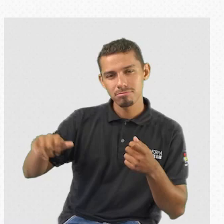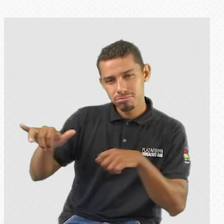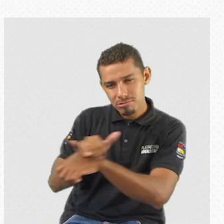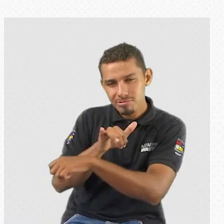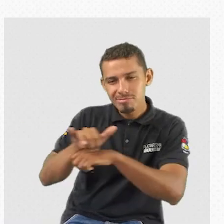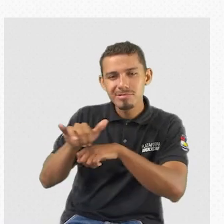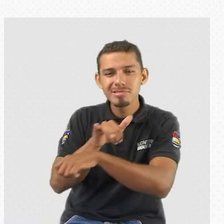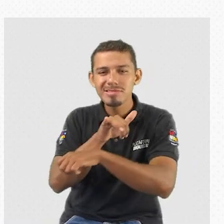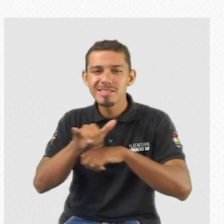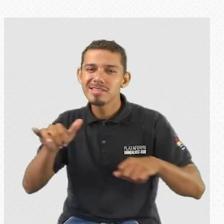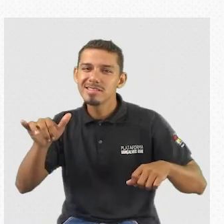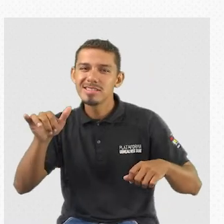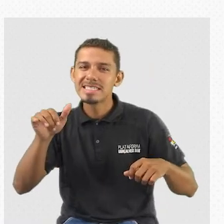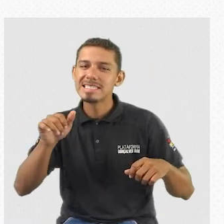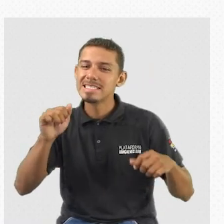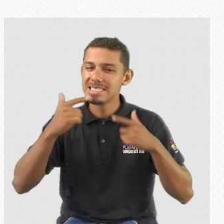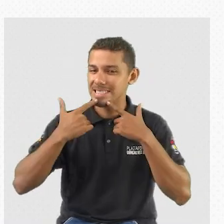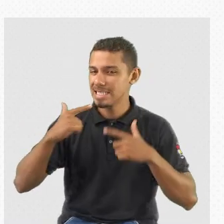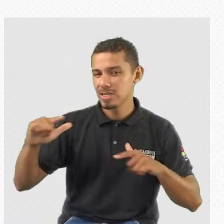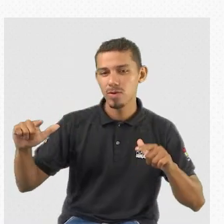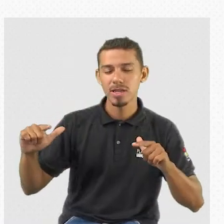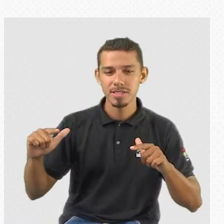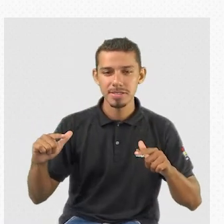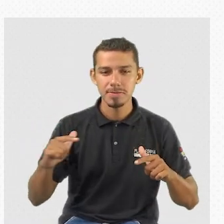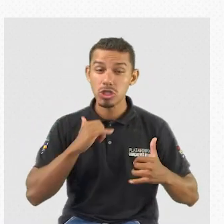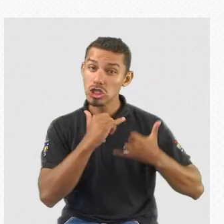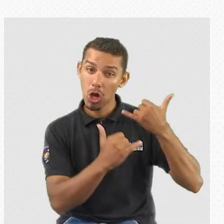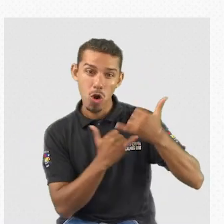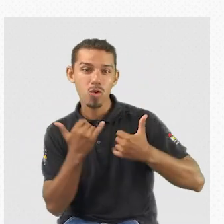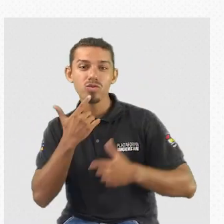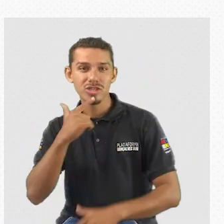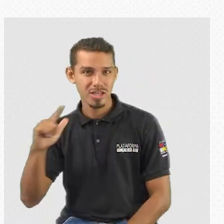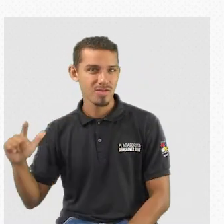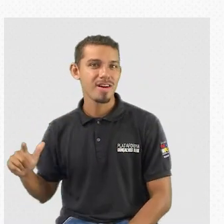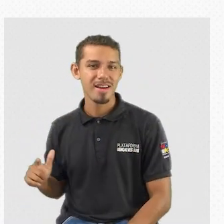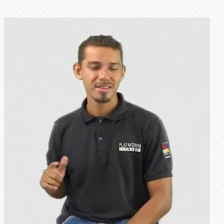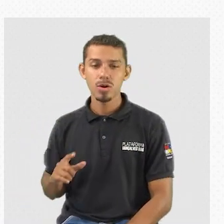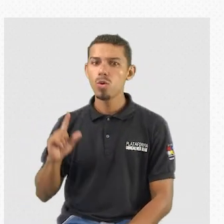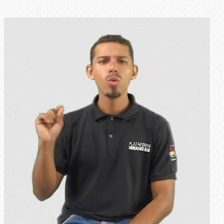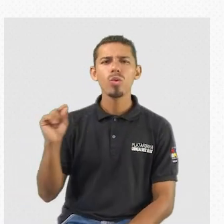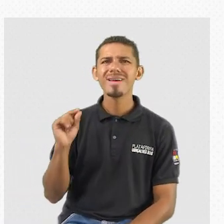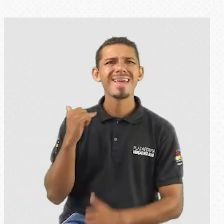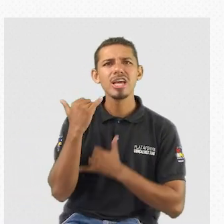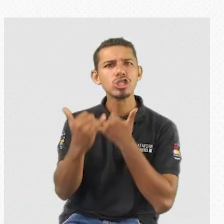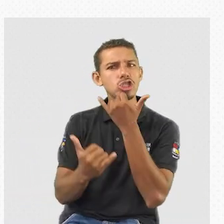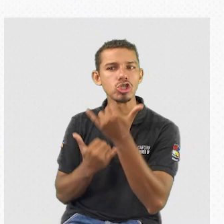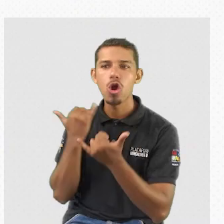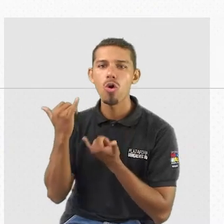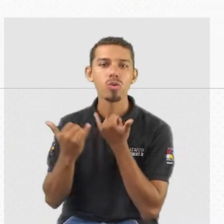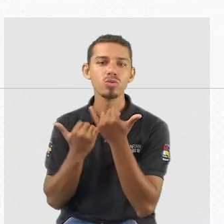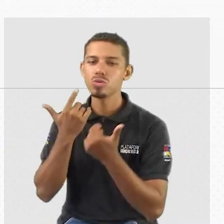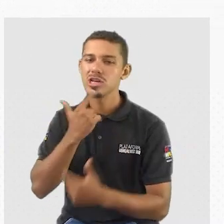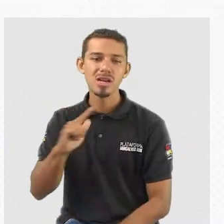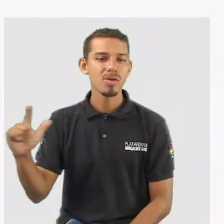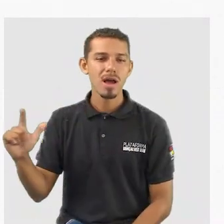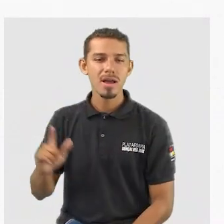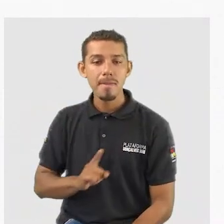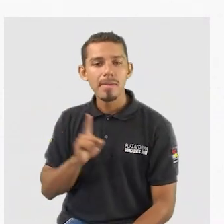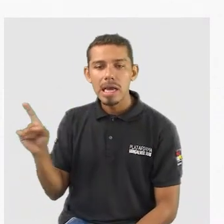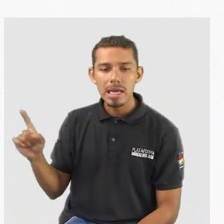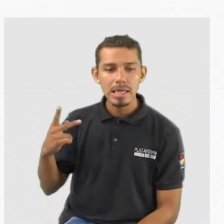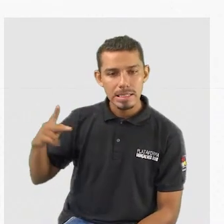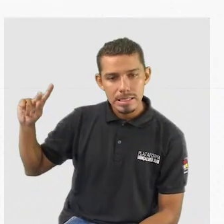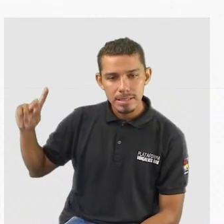aqui é importante. A gente fala de Wittgenstein, está falando de jogos de linguagem. O que seria esses jogos de linguagem aí para o